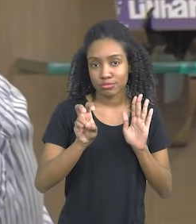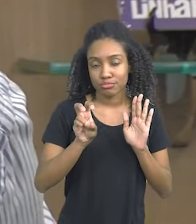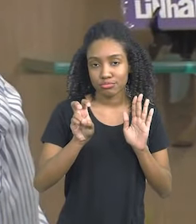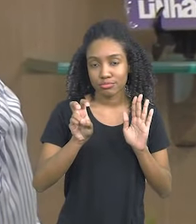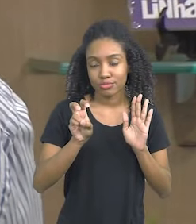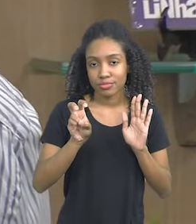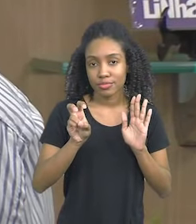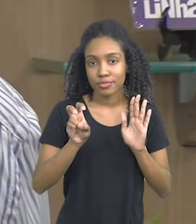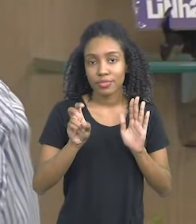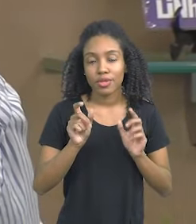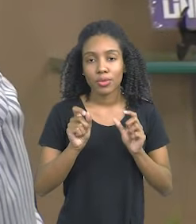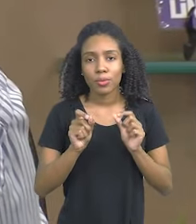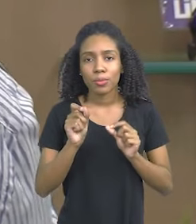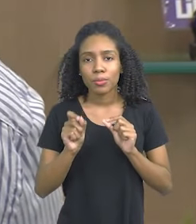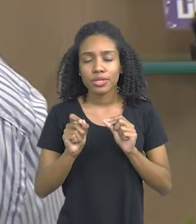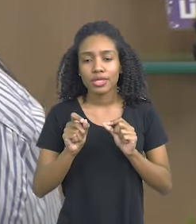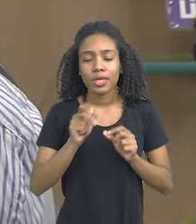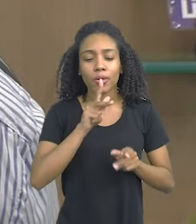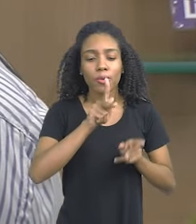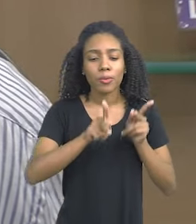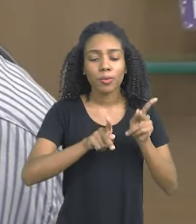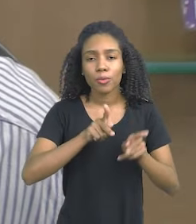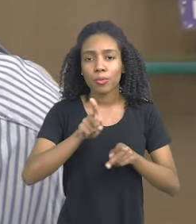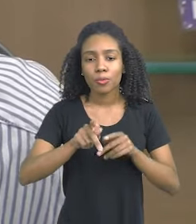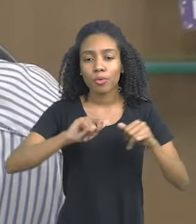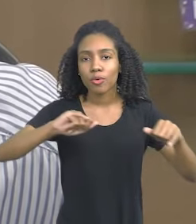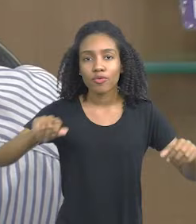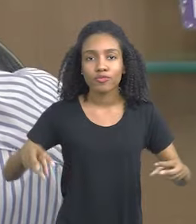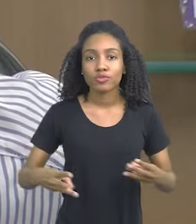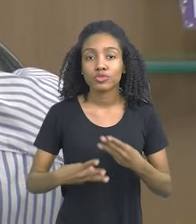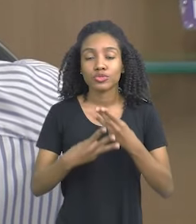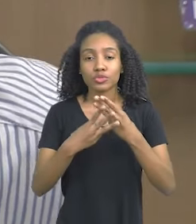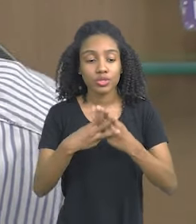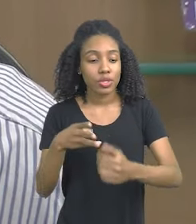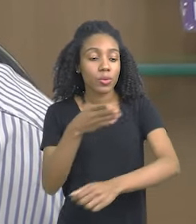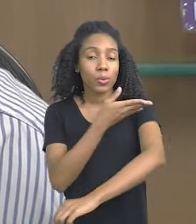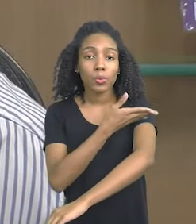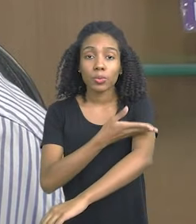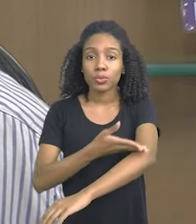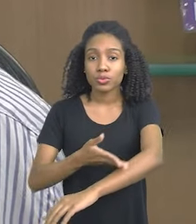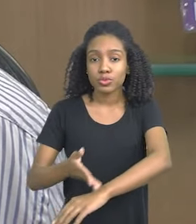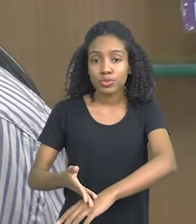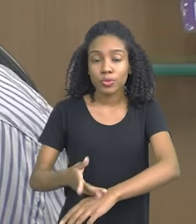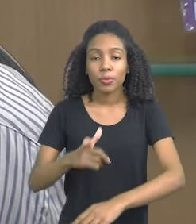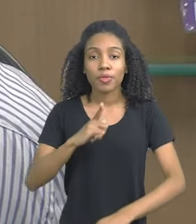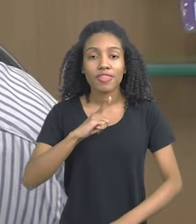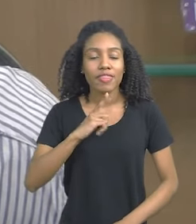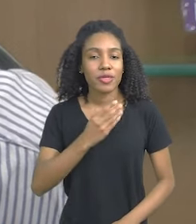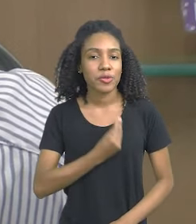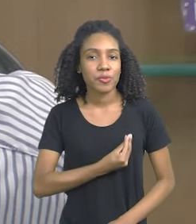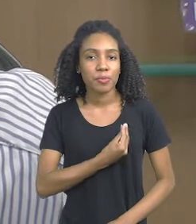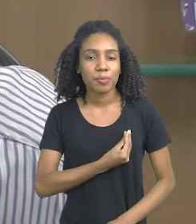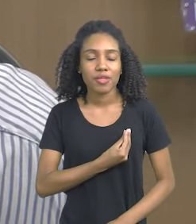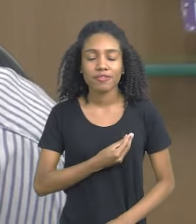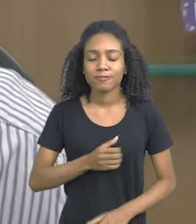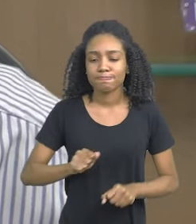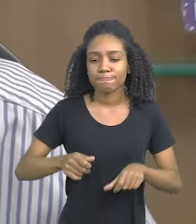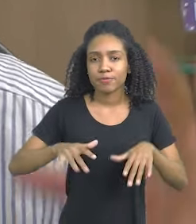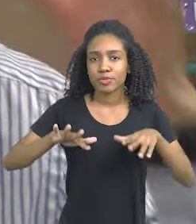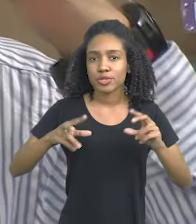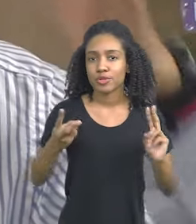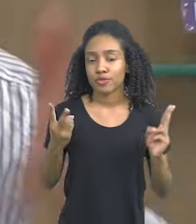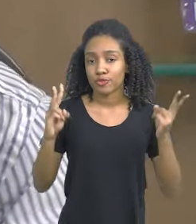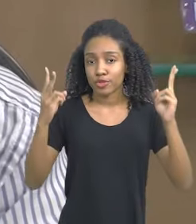o quinto princípio do comportamento e dos ensinamentos judaicos para uma vida de prosperidade e de vitória. Aquilo